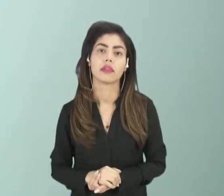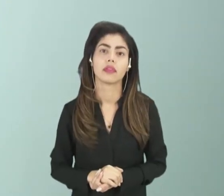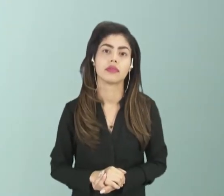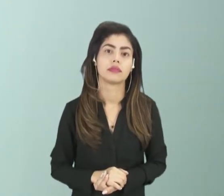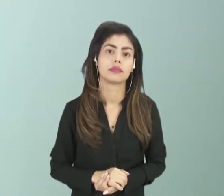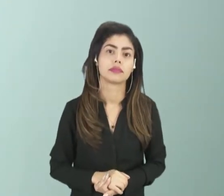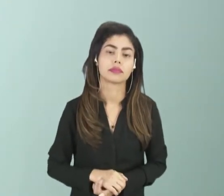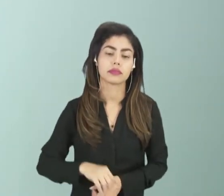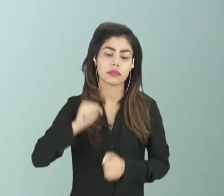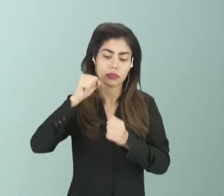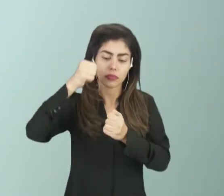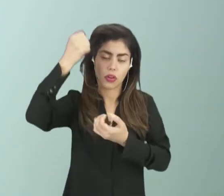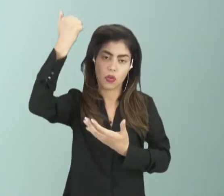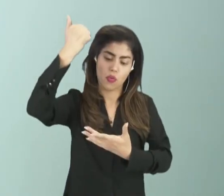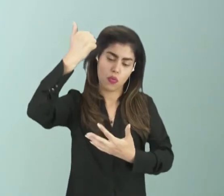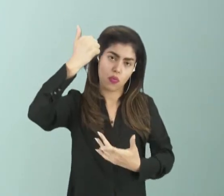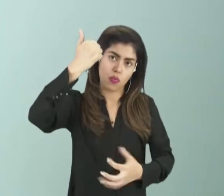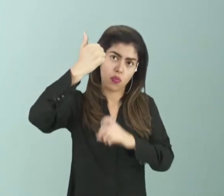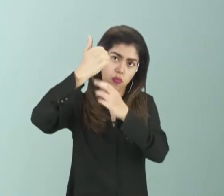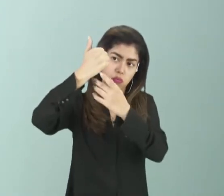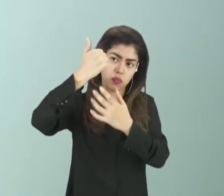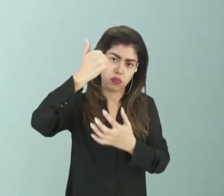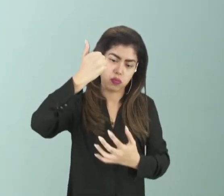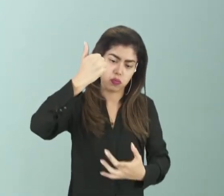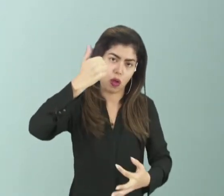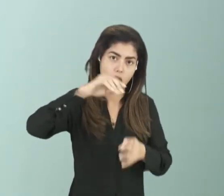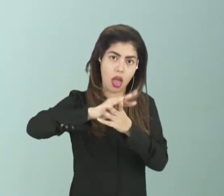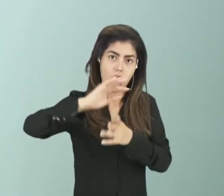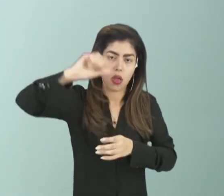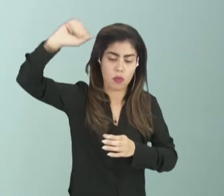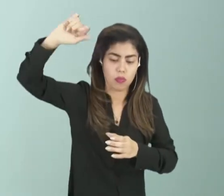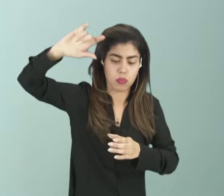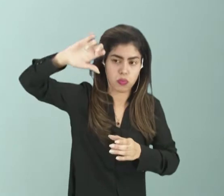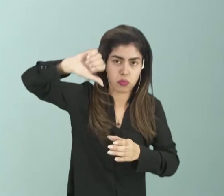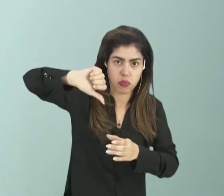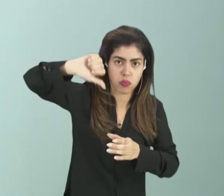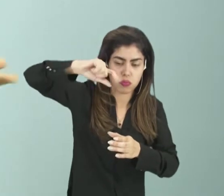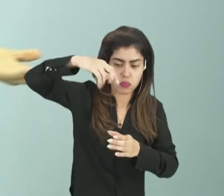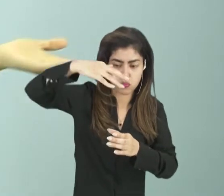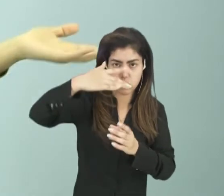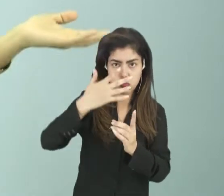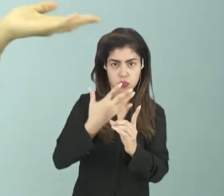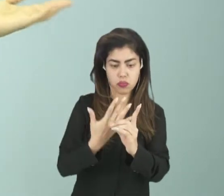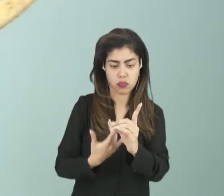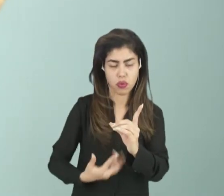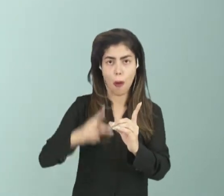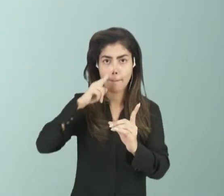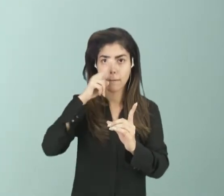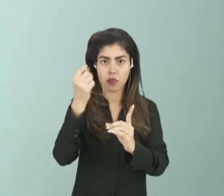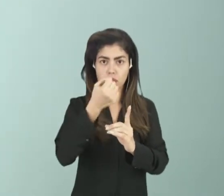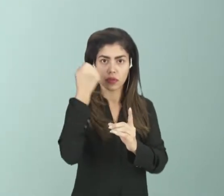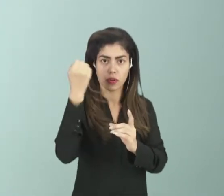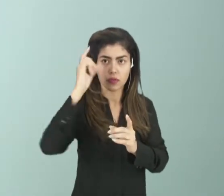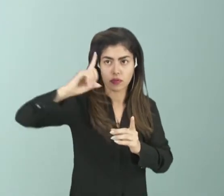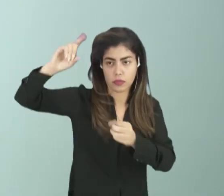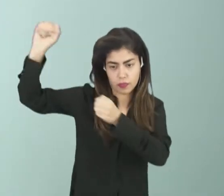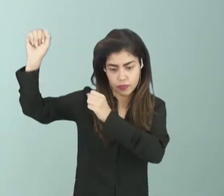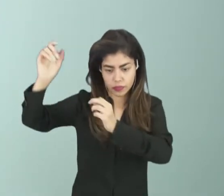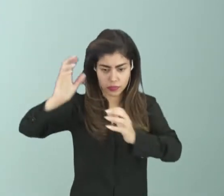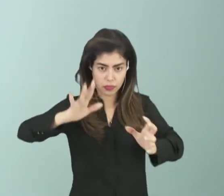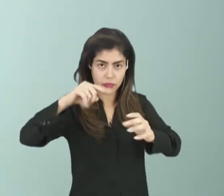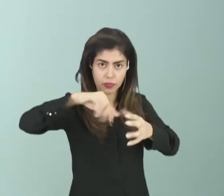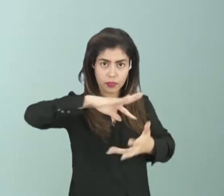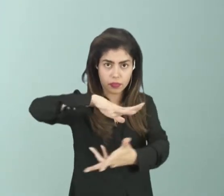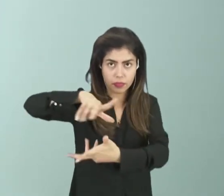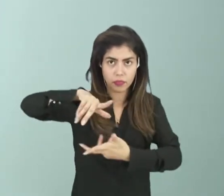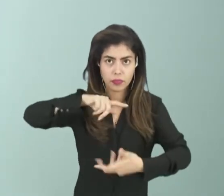o rei, e o rei meio que seria um representante de Deus na terra, o poder soberano emana do divino. Então